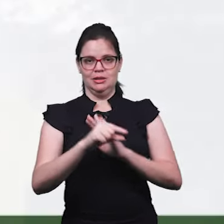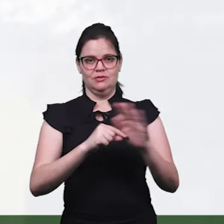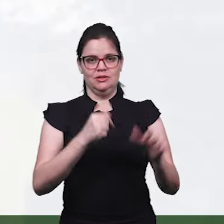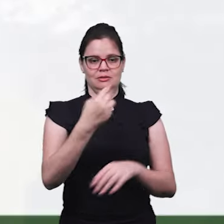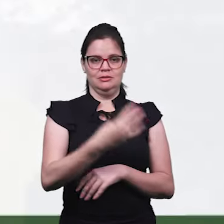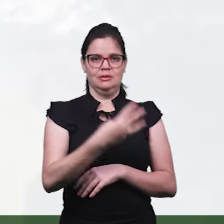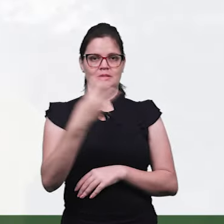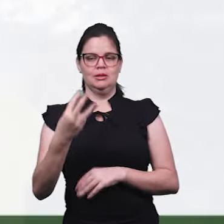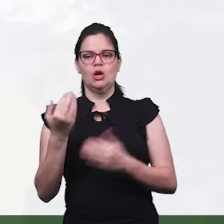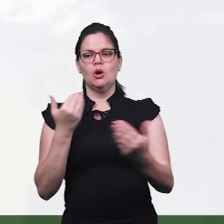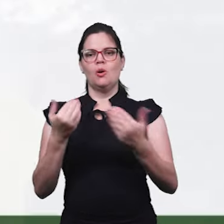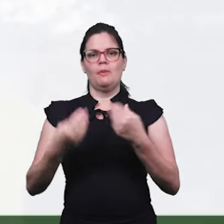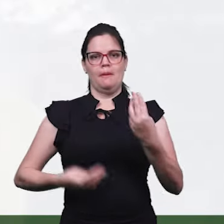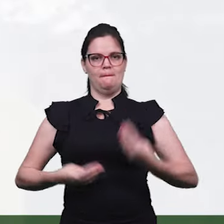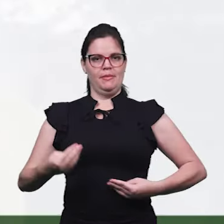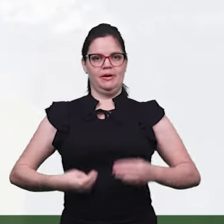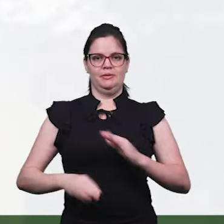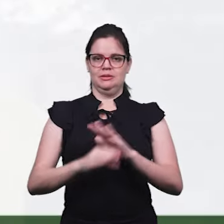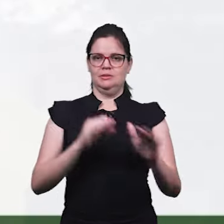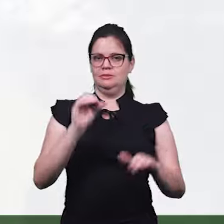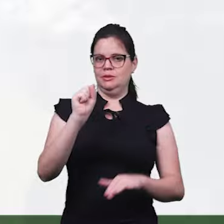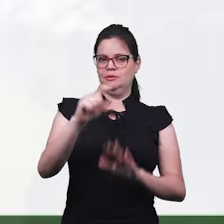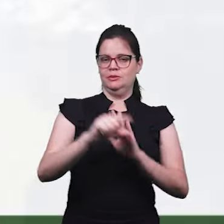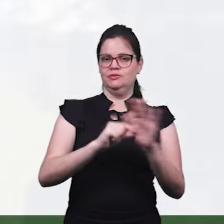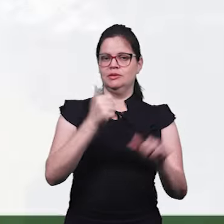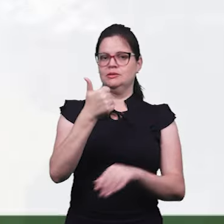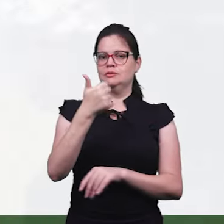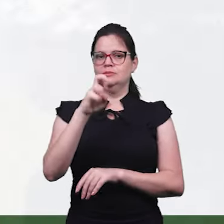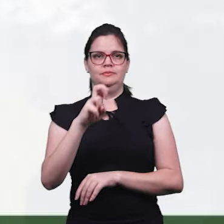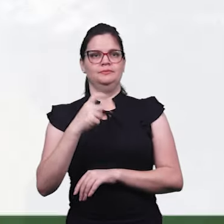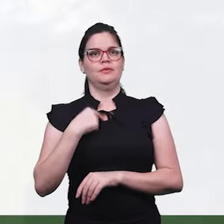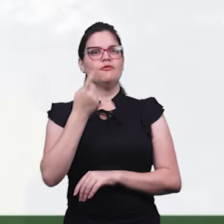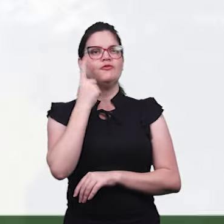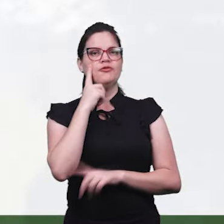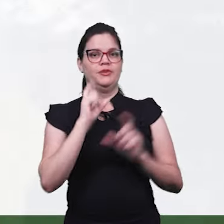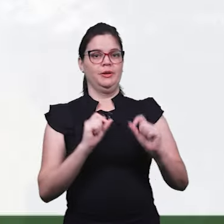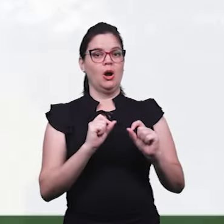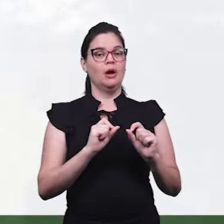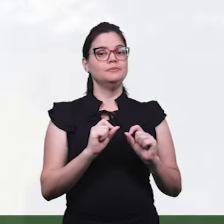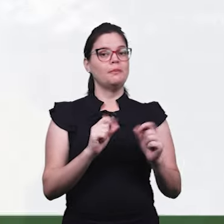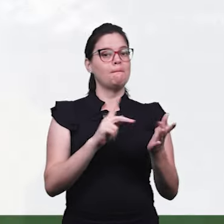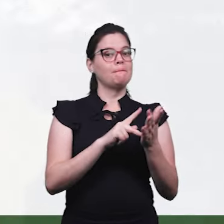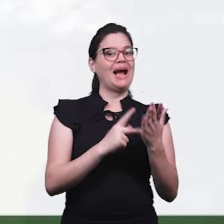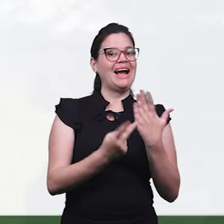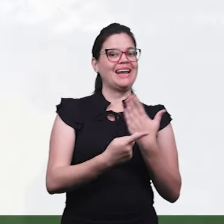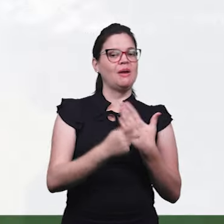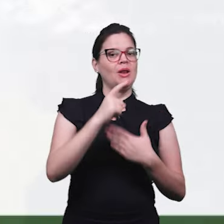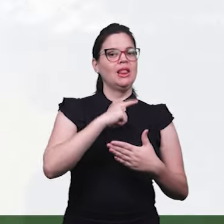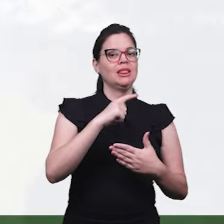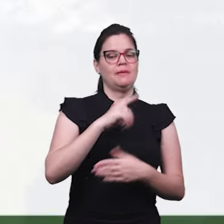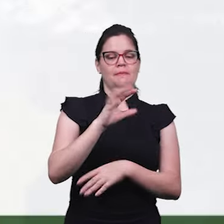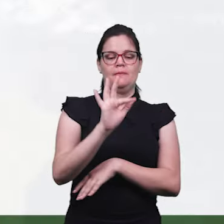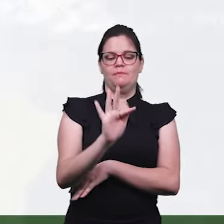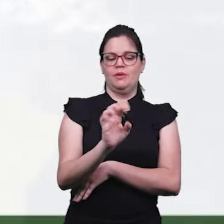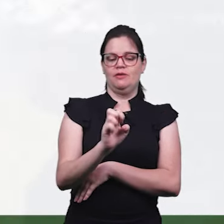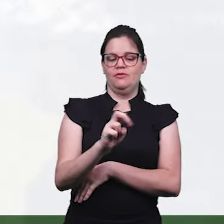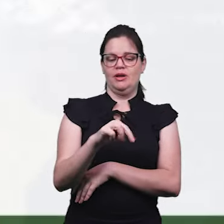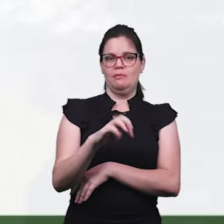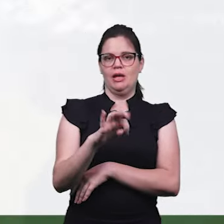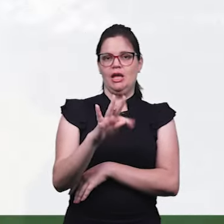15, a que se refere o fermento dos fariseus e o fermento de Herodes. Então, estamos nos